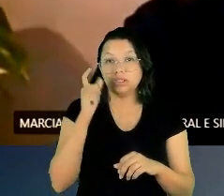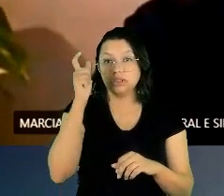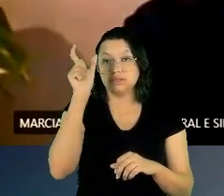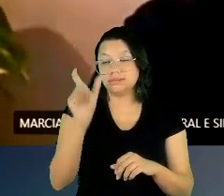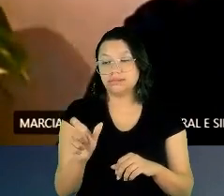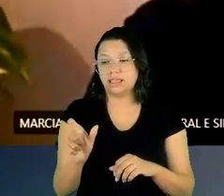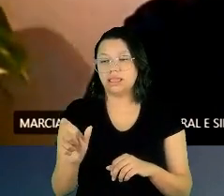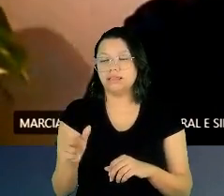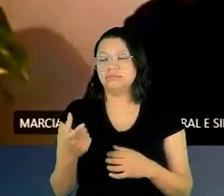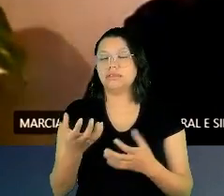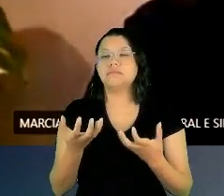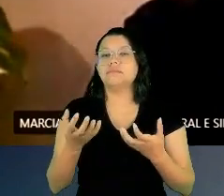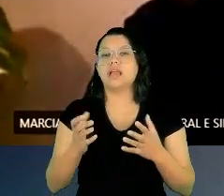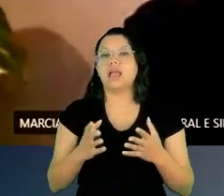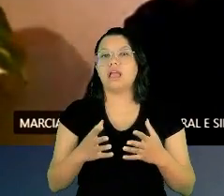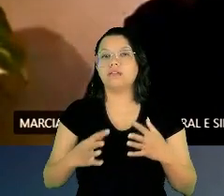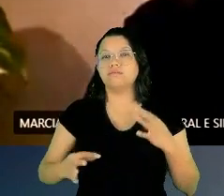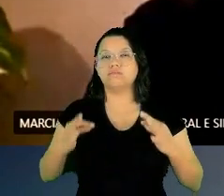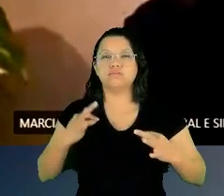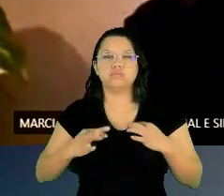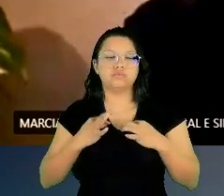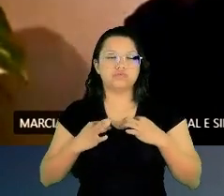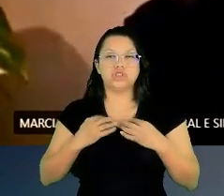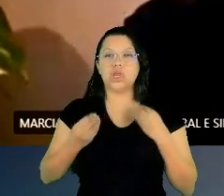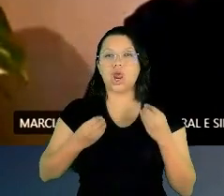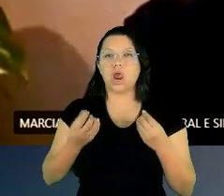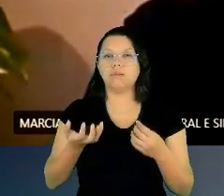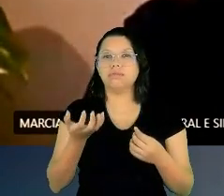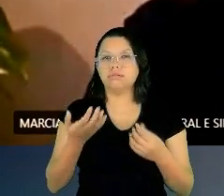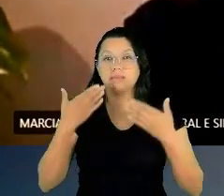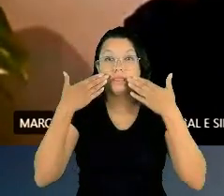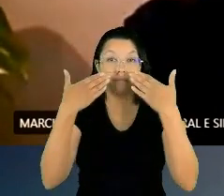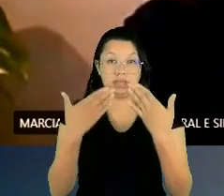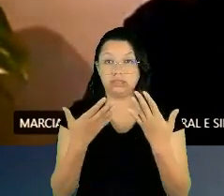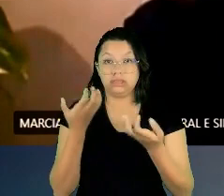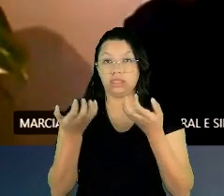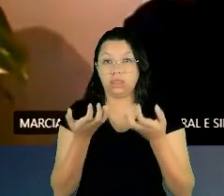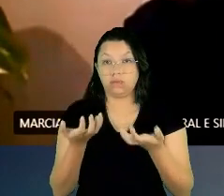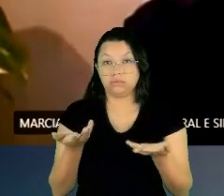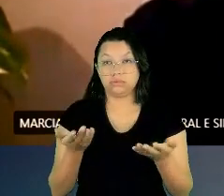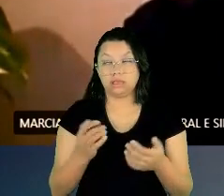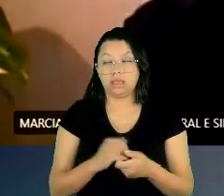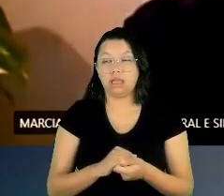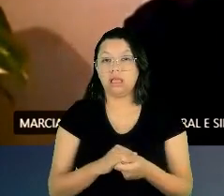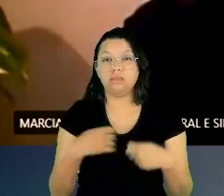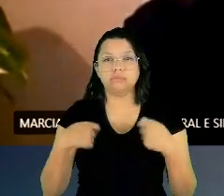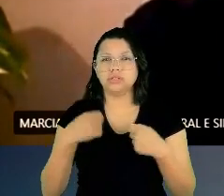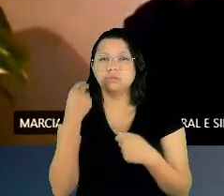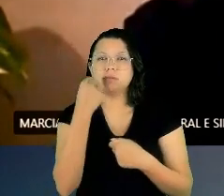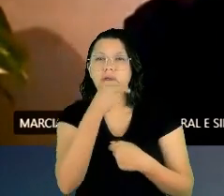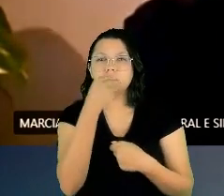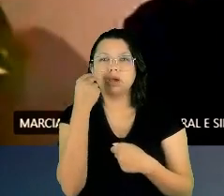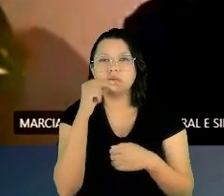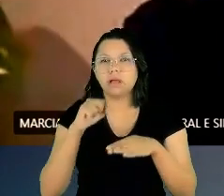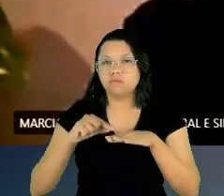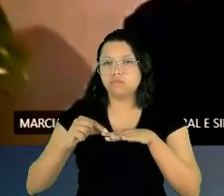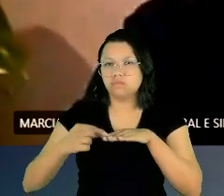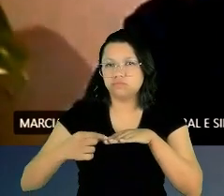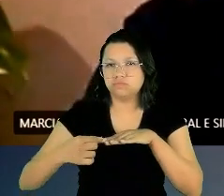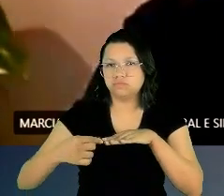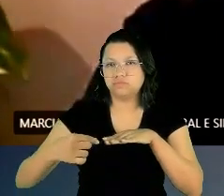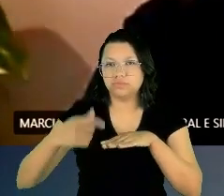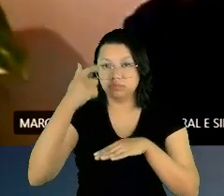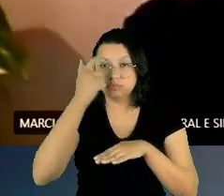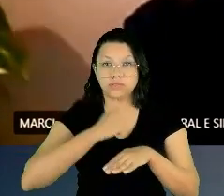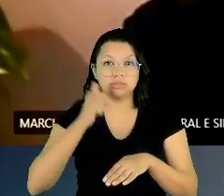do que as mulheres, de ser quem elas quiserem. Né, eu me vestir como eu quiser, me apresentar como eu quiser, eu não preciso usar batom, ter